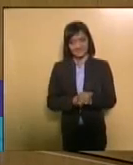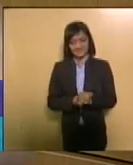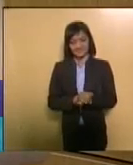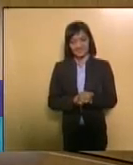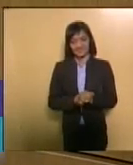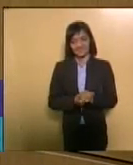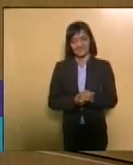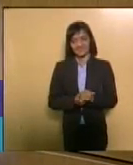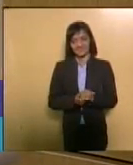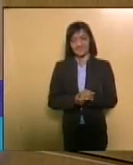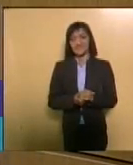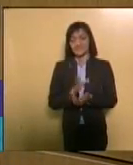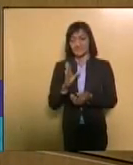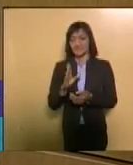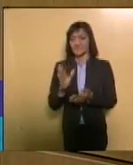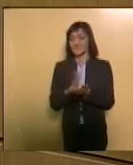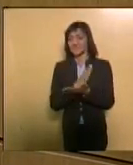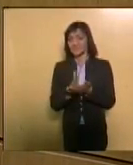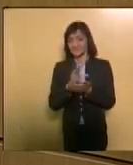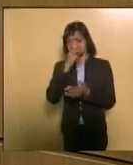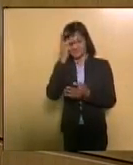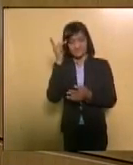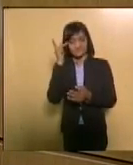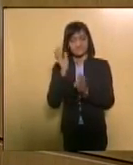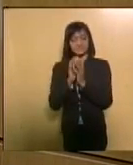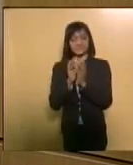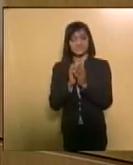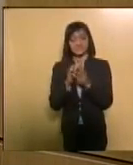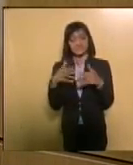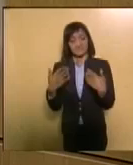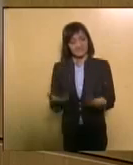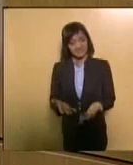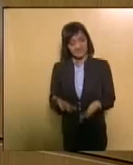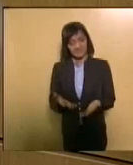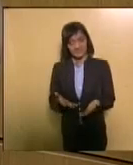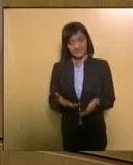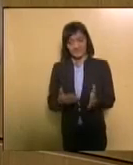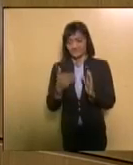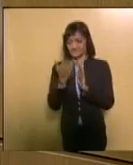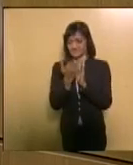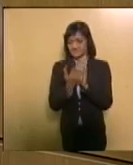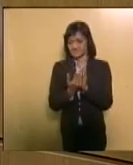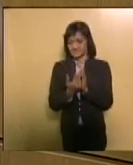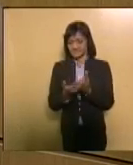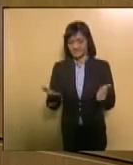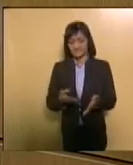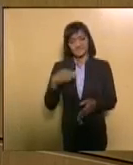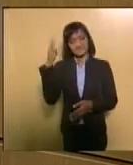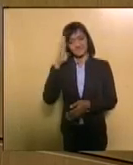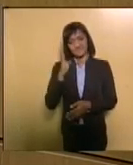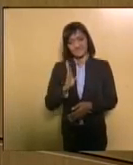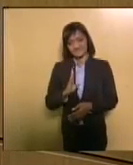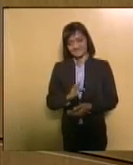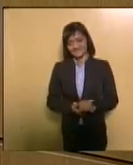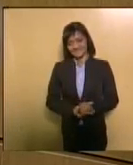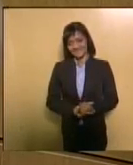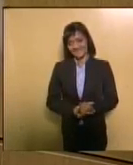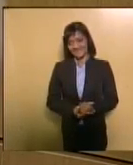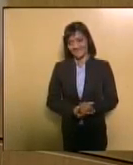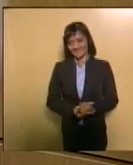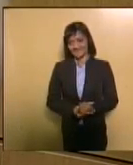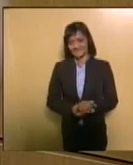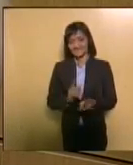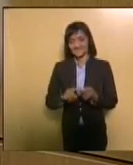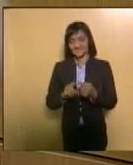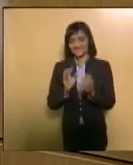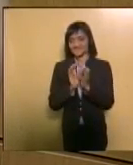que um dos idealizadores é pernambucano então boa parte dos programas de redução da violencia letal hoje no Brasil eles se inspiram no modelo eh